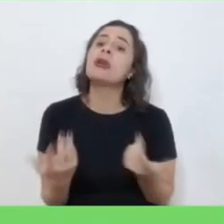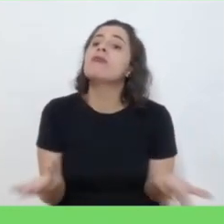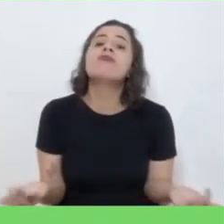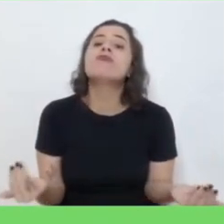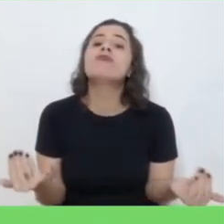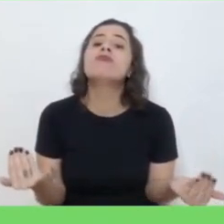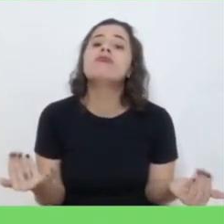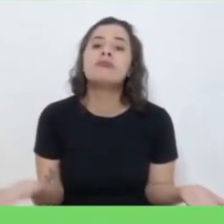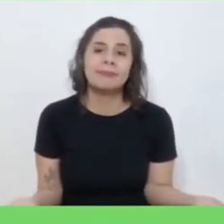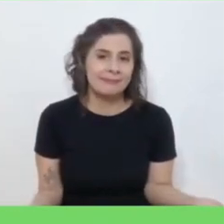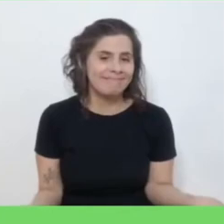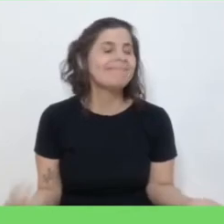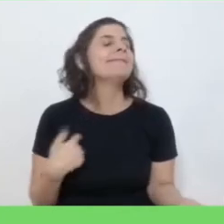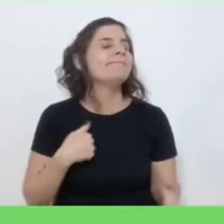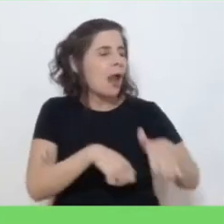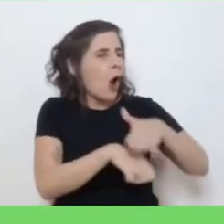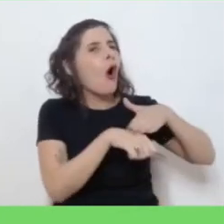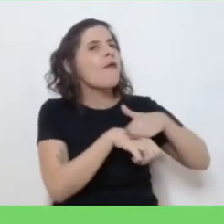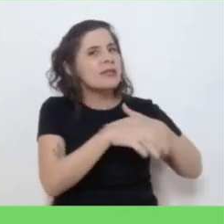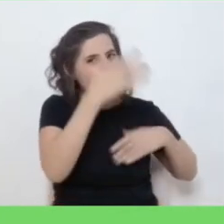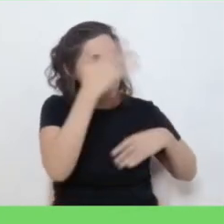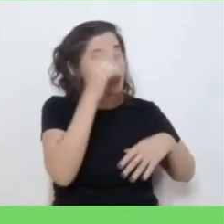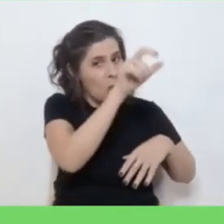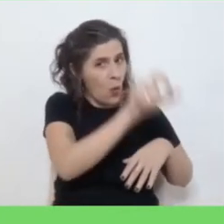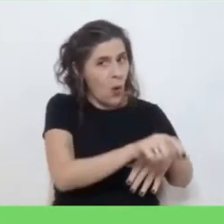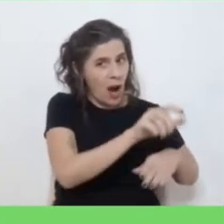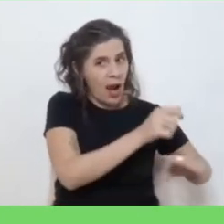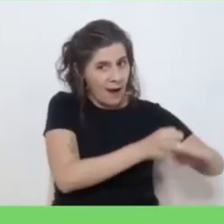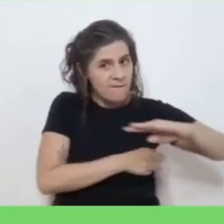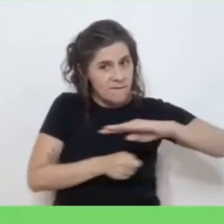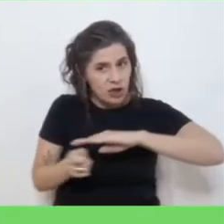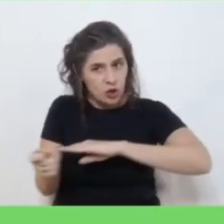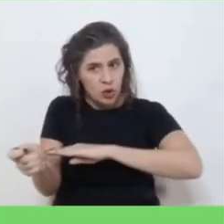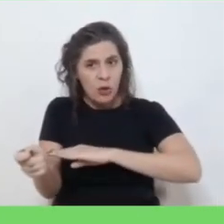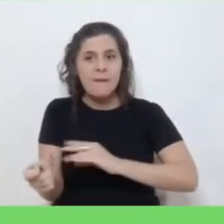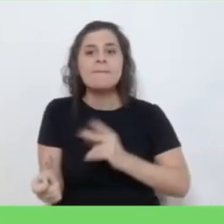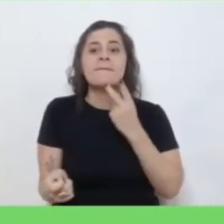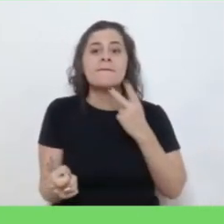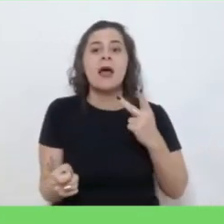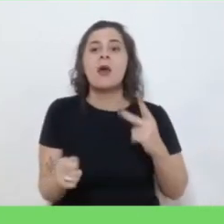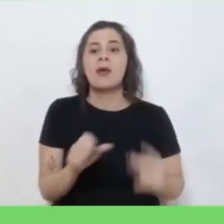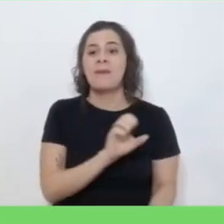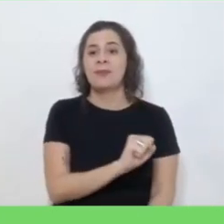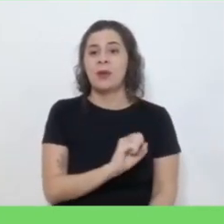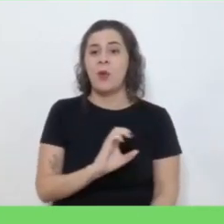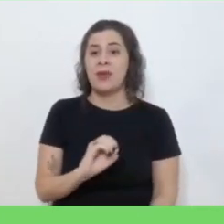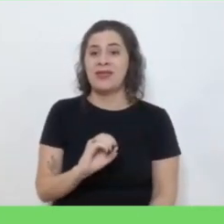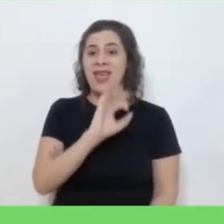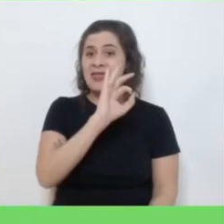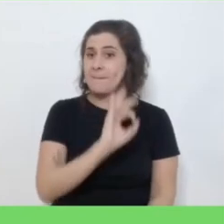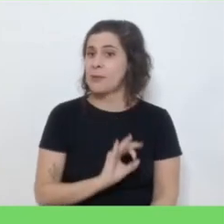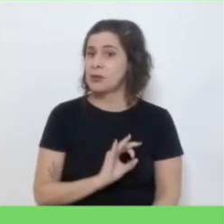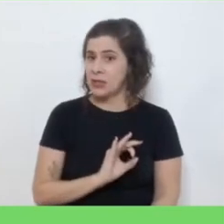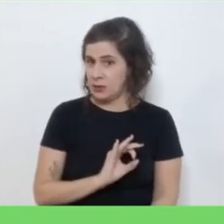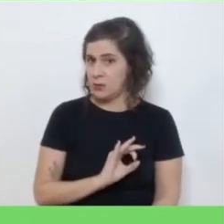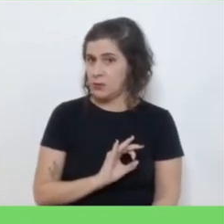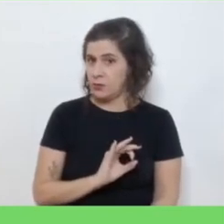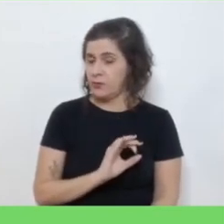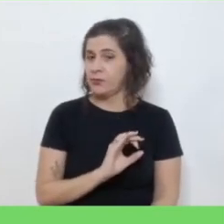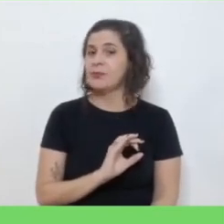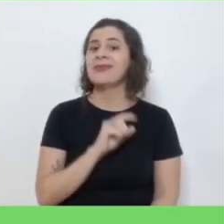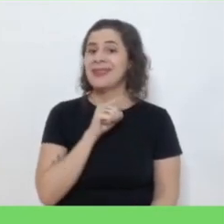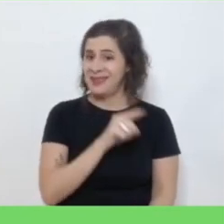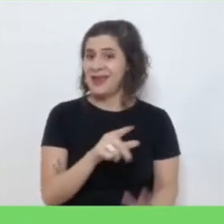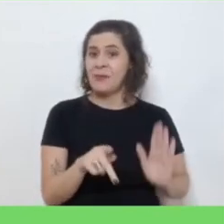conversei recentemente até com uma investidora que ela dizia que 80%, era uma investidora anjo, 80%